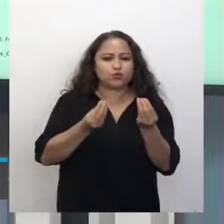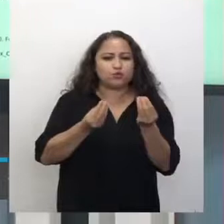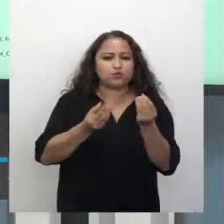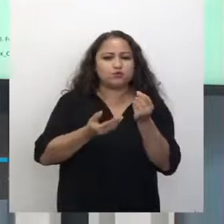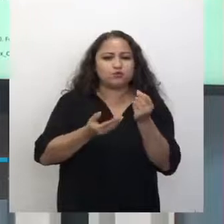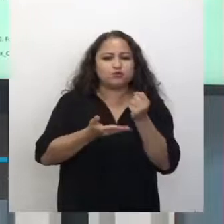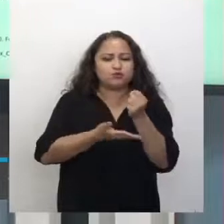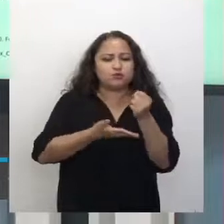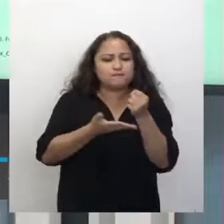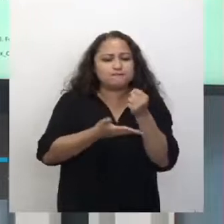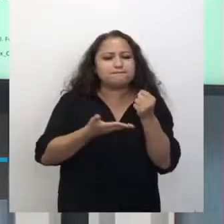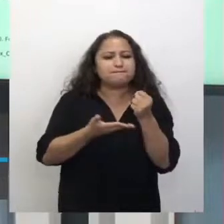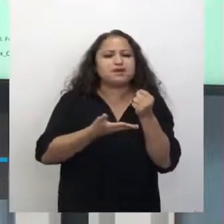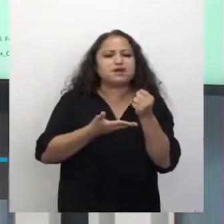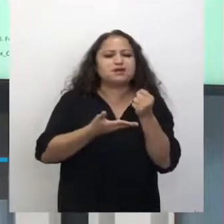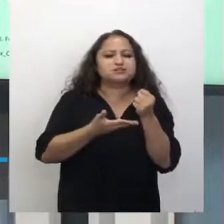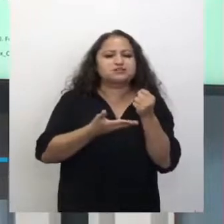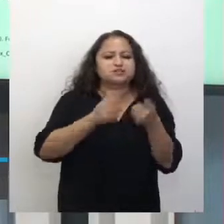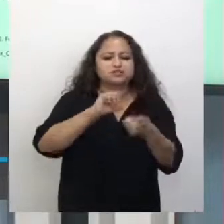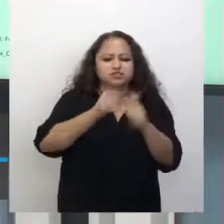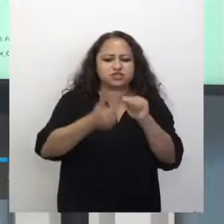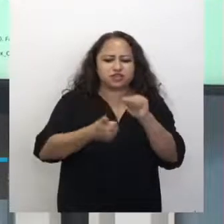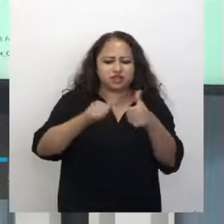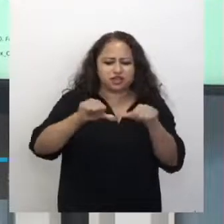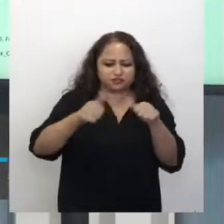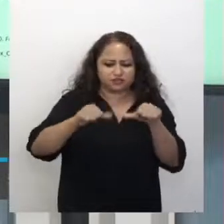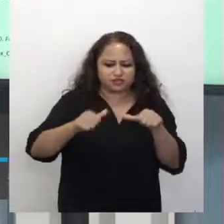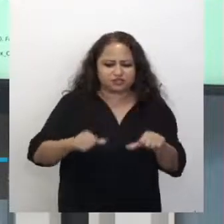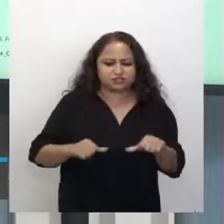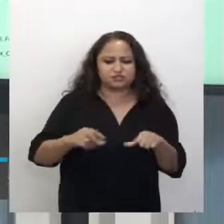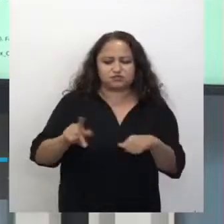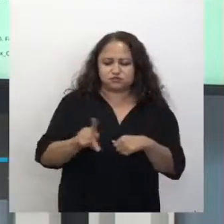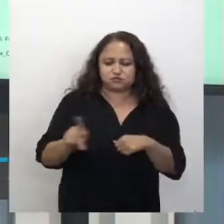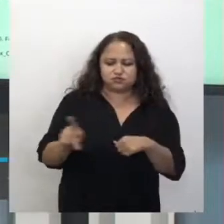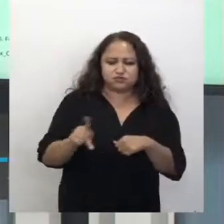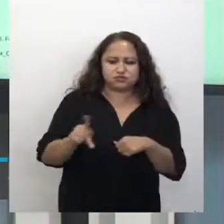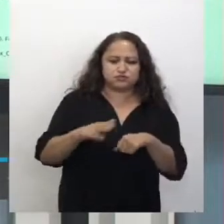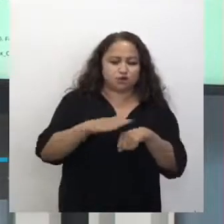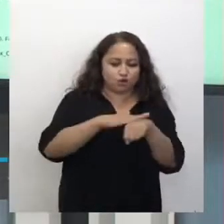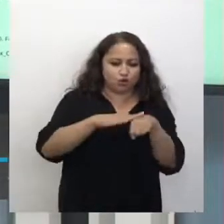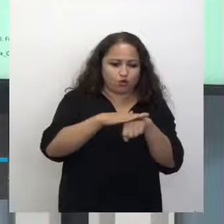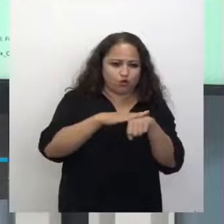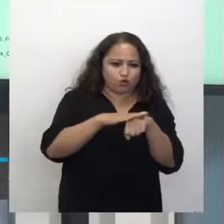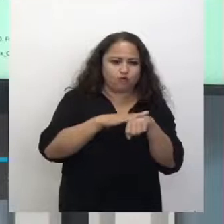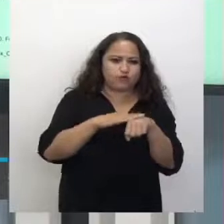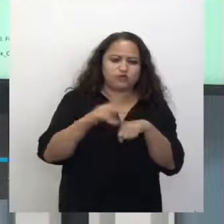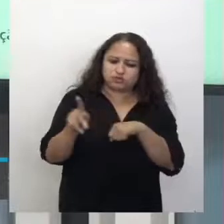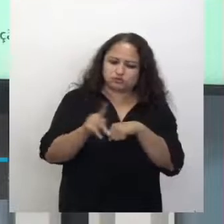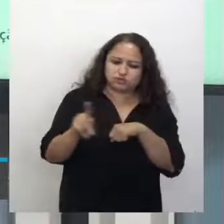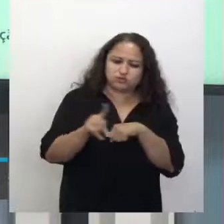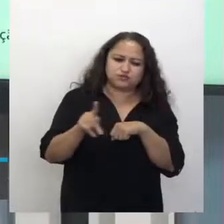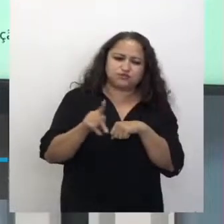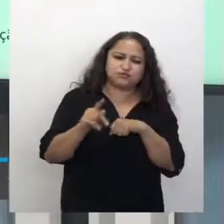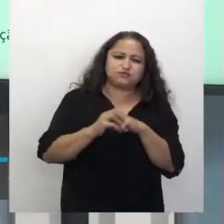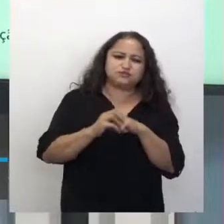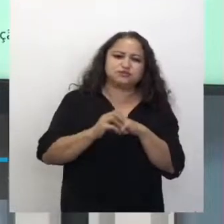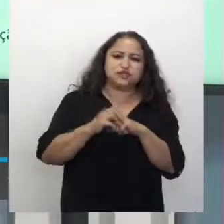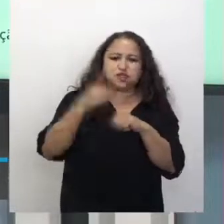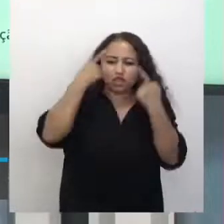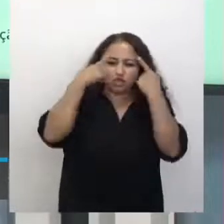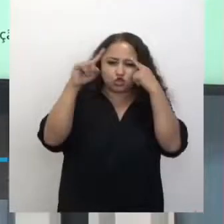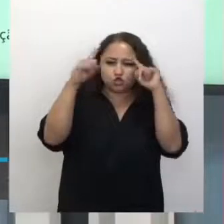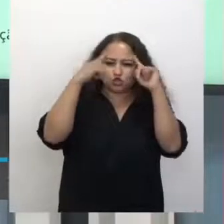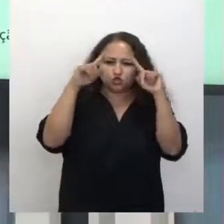avaliação do professor. Então, apresente ao seu professor, converse com o seu professor de sala e tire aí eventuais dúvidas, ok? Então,